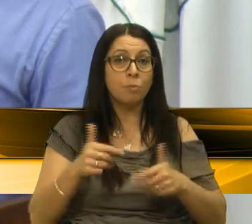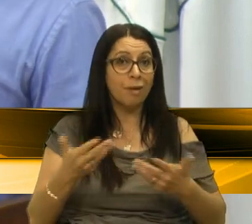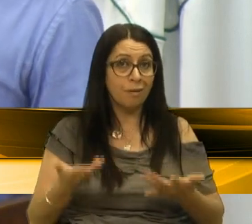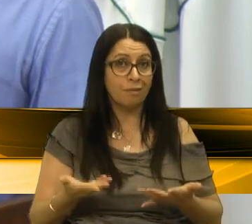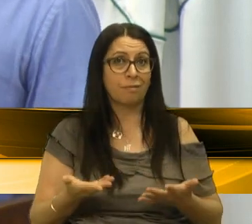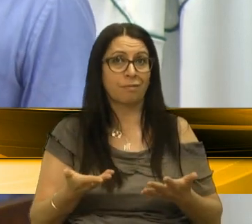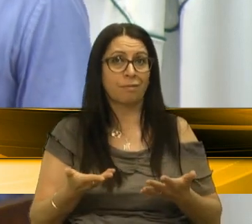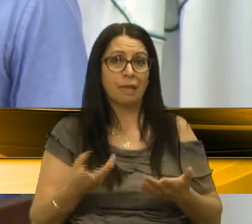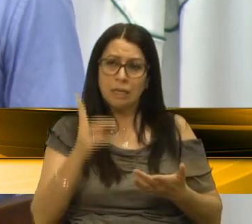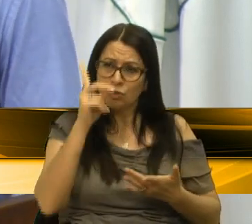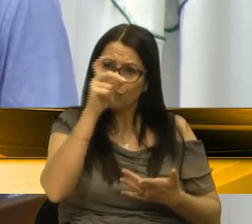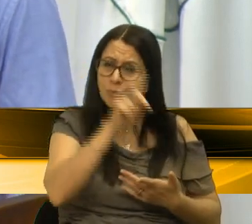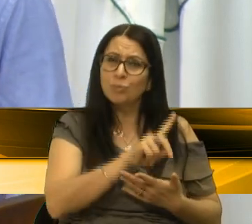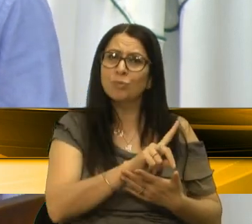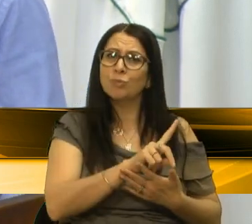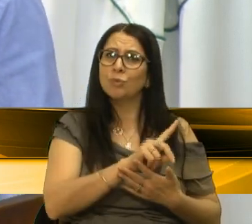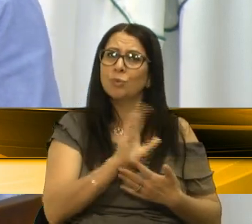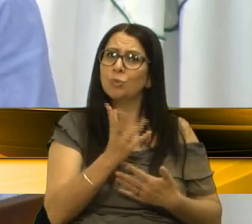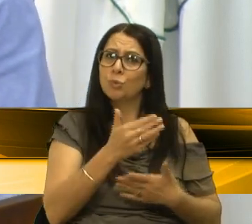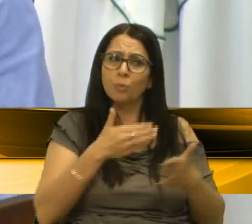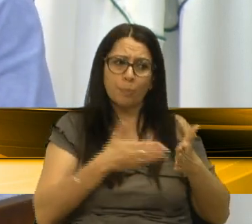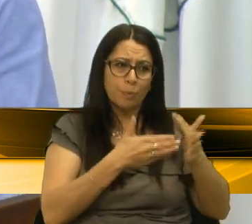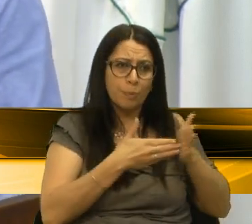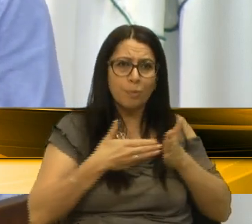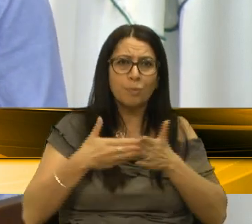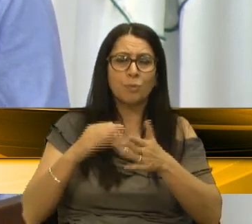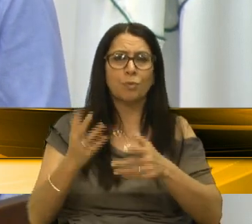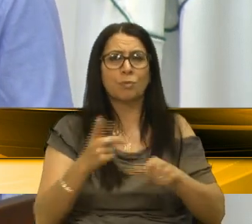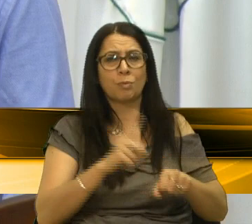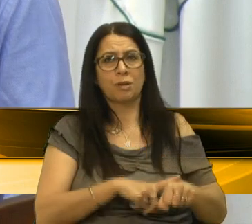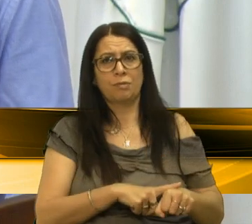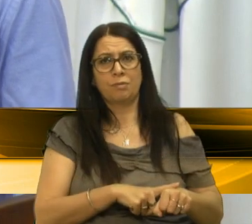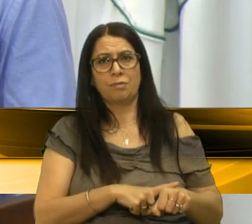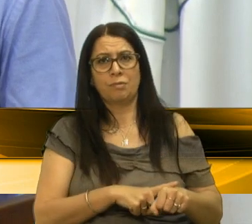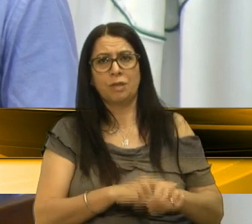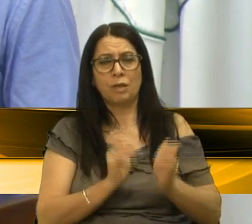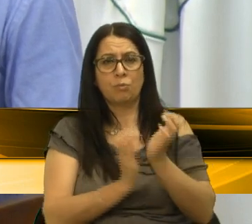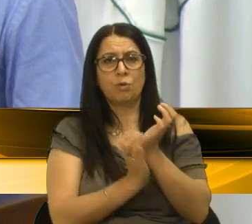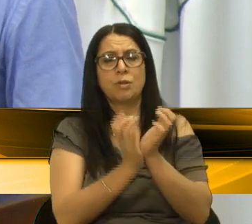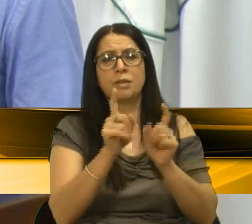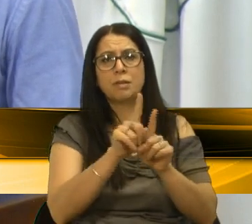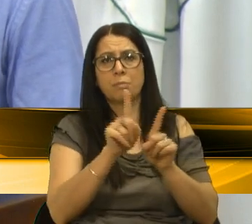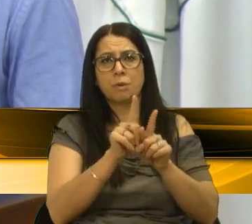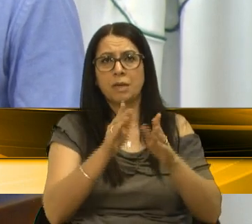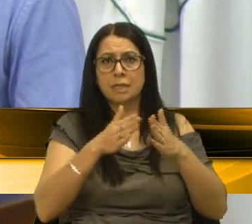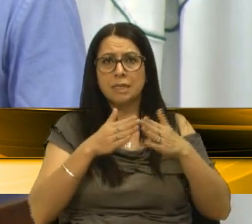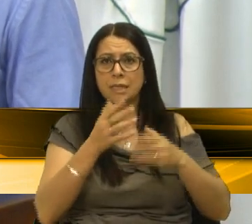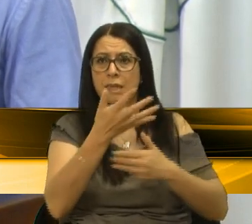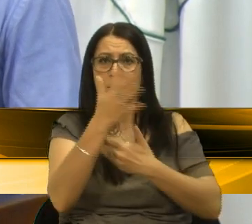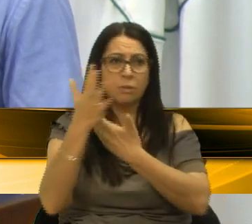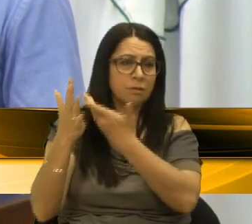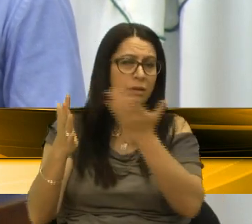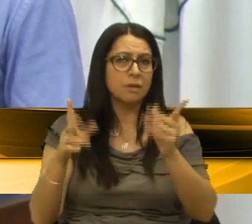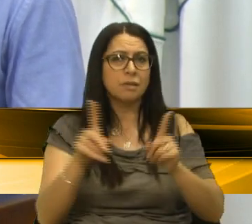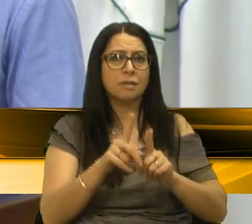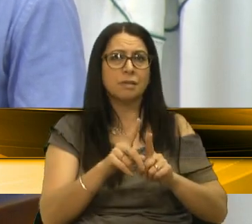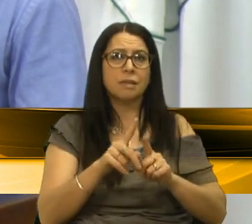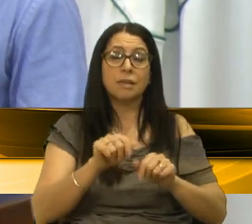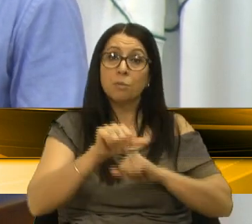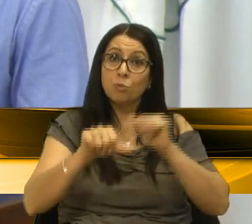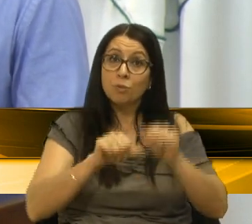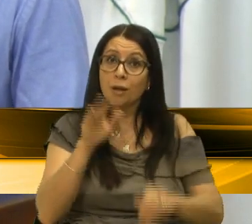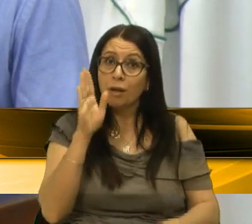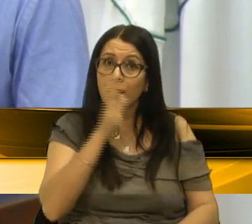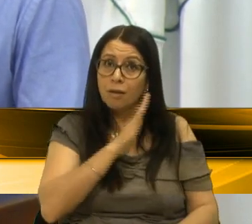e dificulta a tudo em todos os momentos. Burocracia também nas licenças ambientais, que tem que mudar com